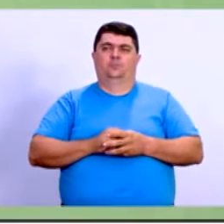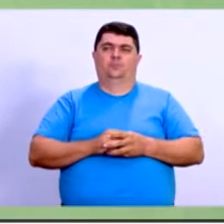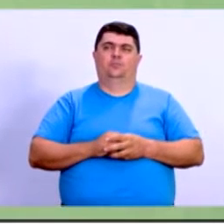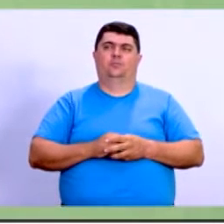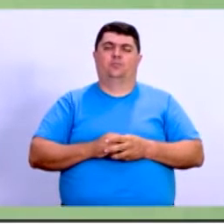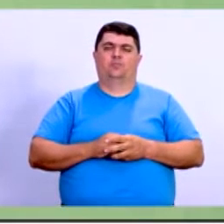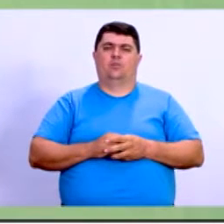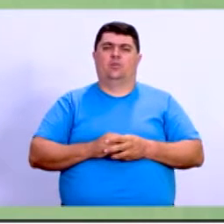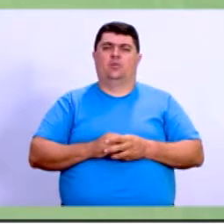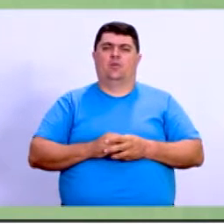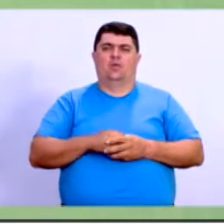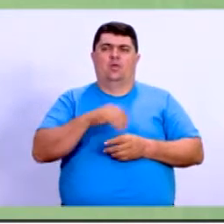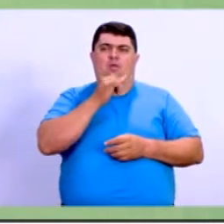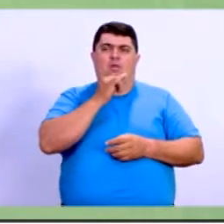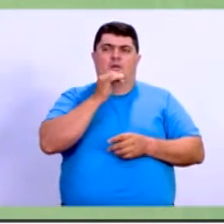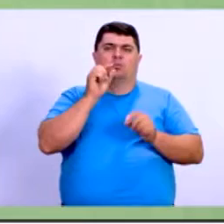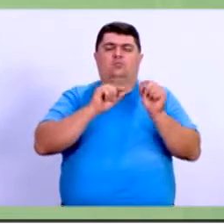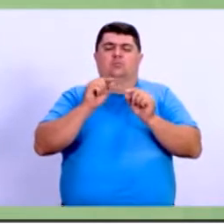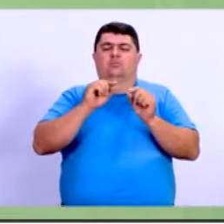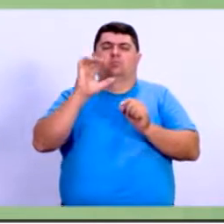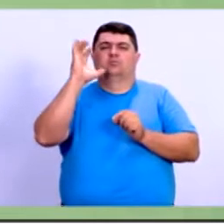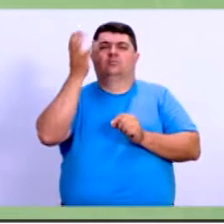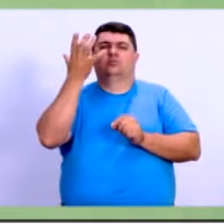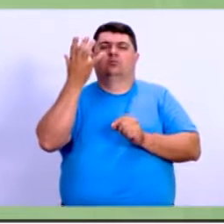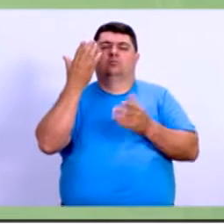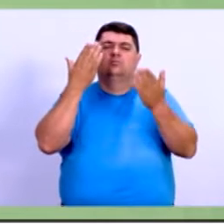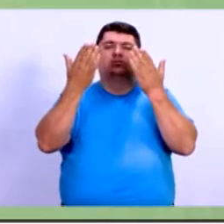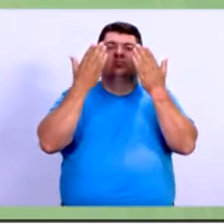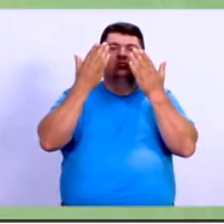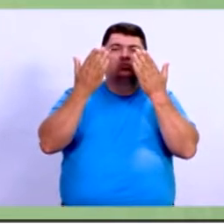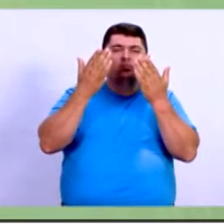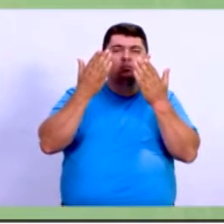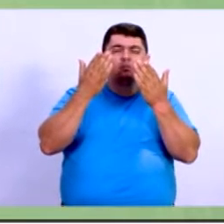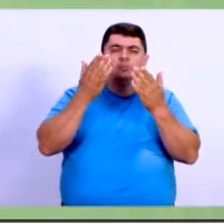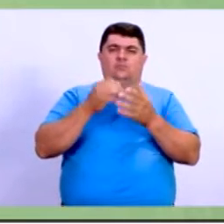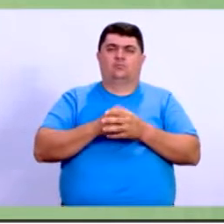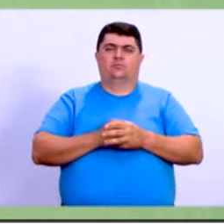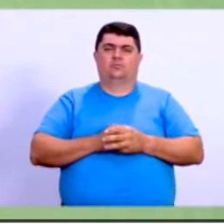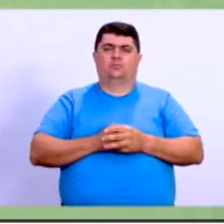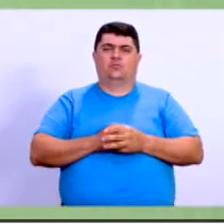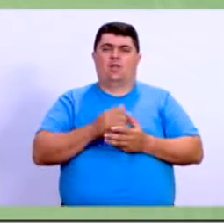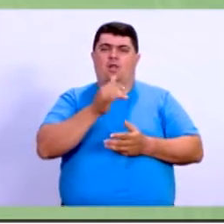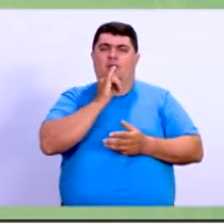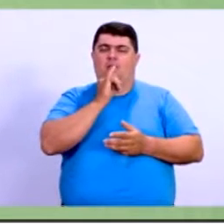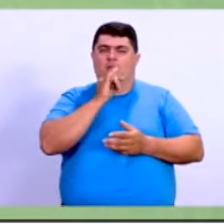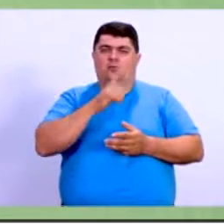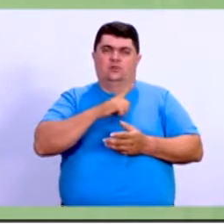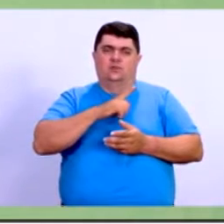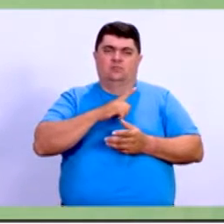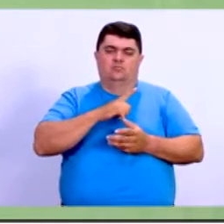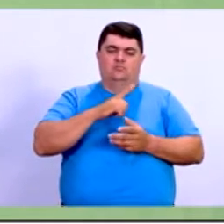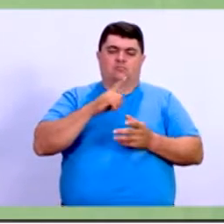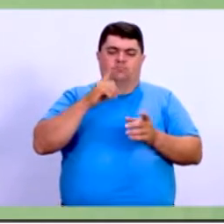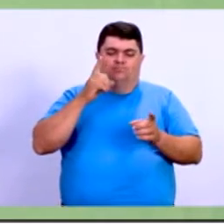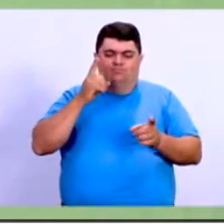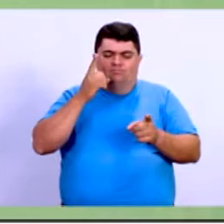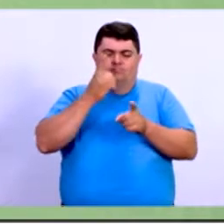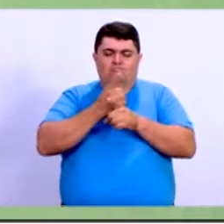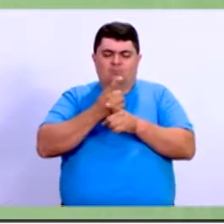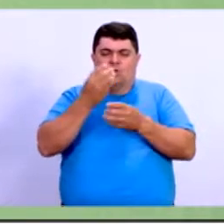O que acontece na análise? Na análise, eu tenho a identificação dos passos do processo de análise.